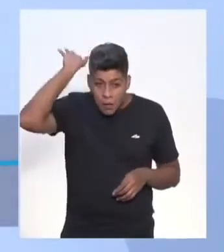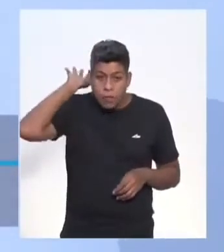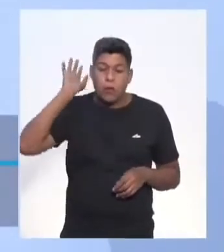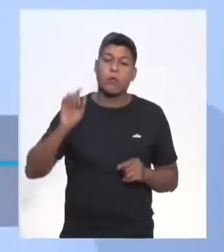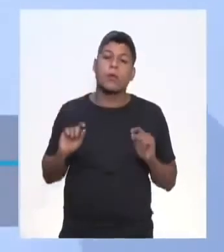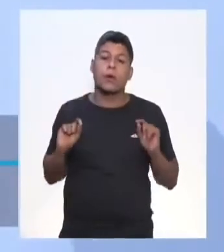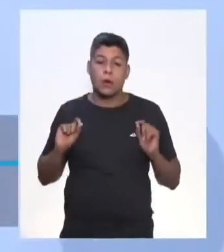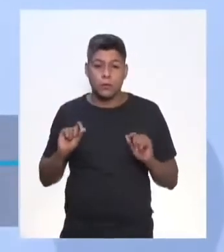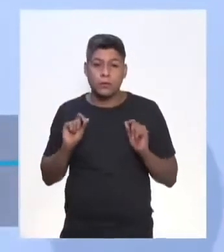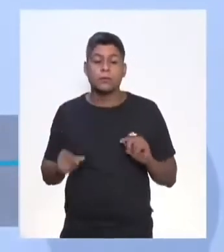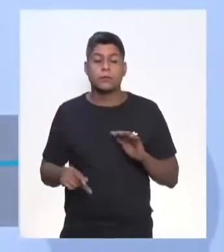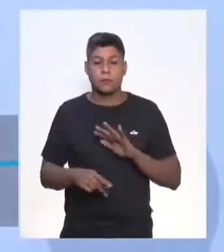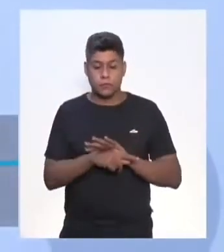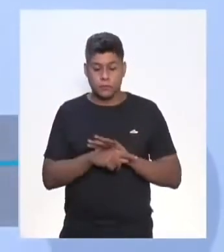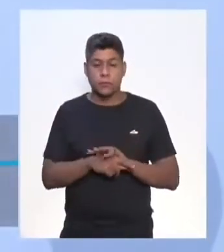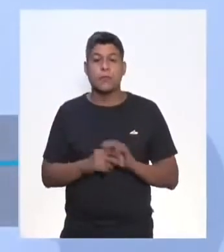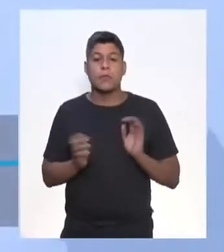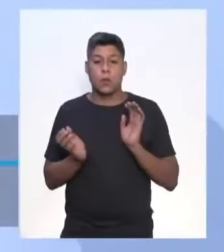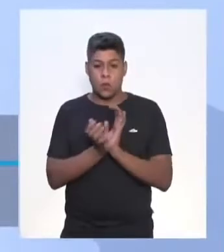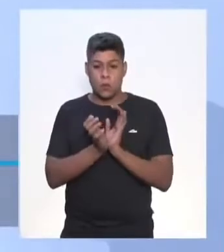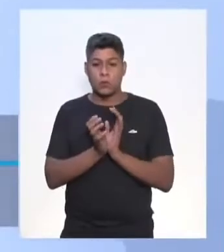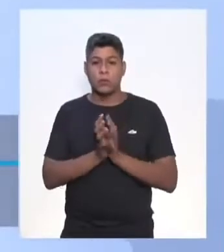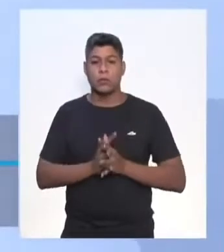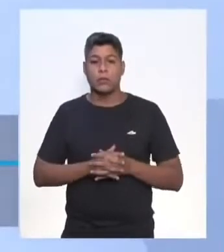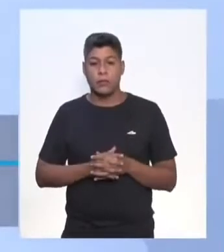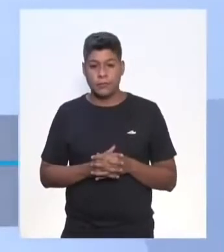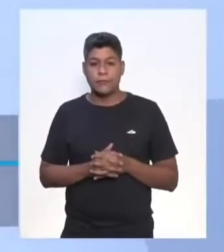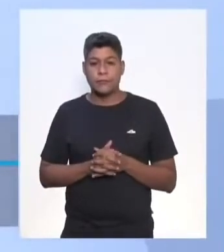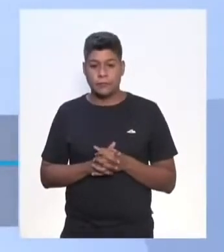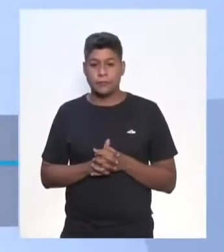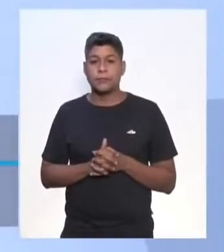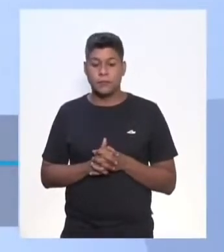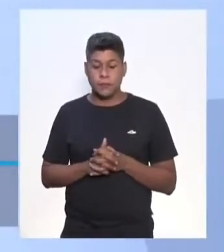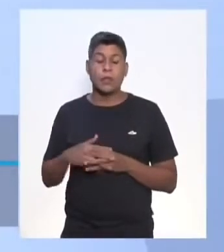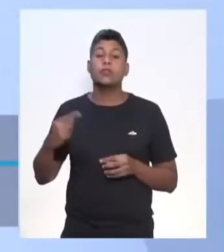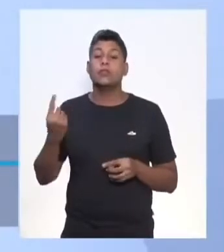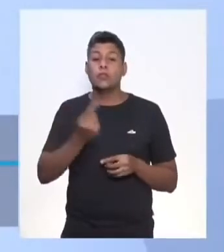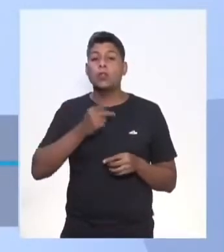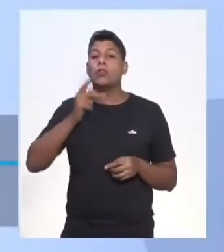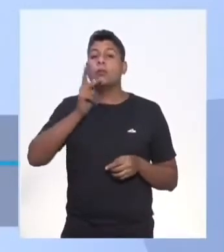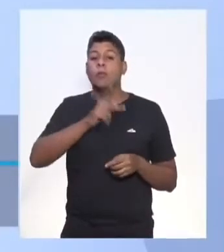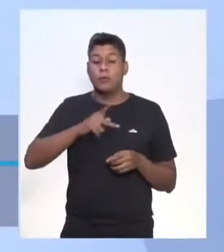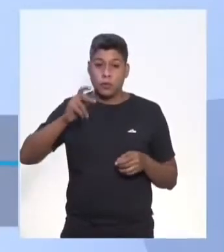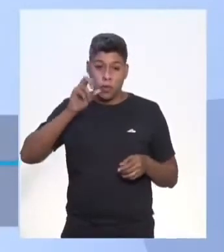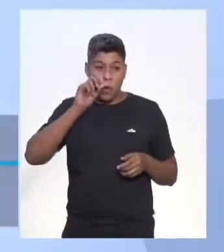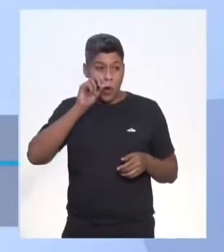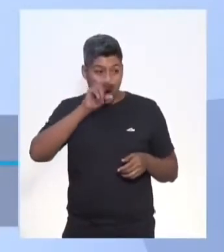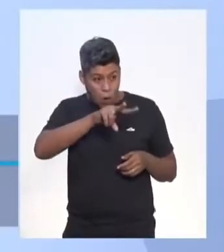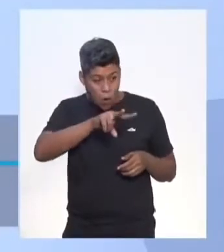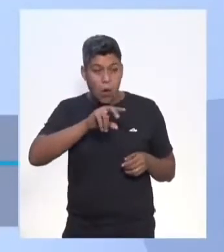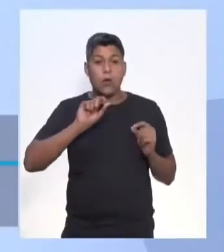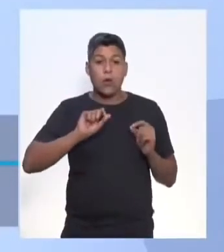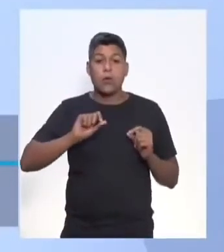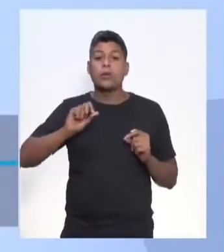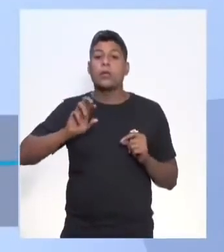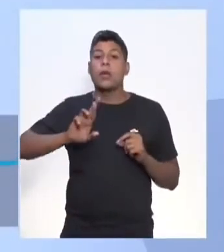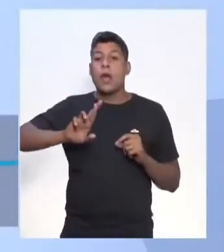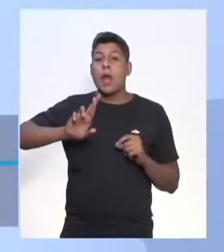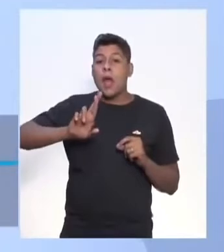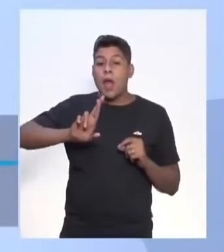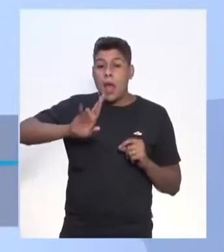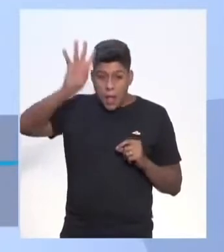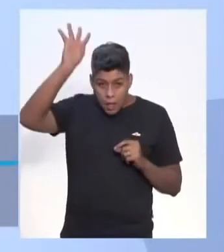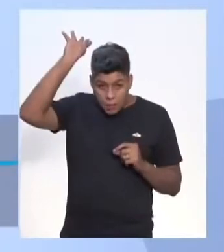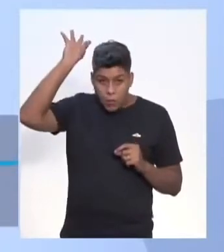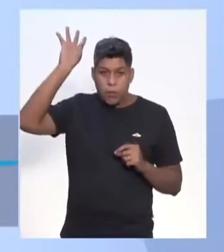formavam essa elite, não é? Olha só, nós professores estamos de olho na República, né?